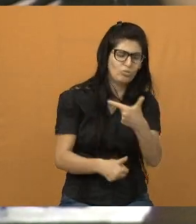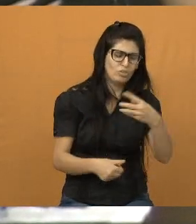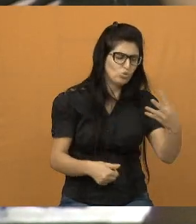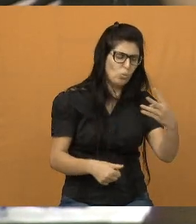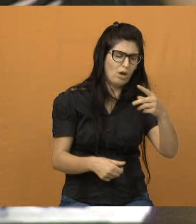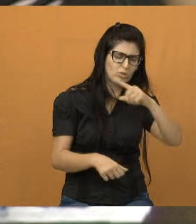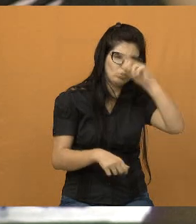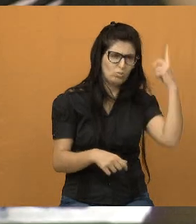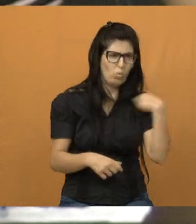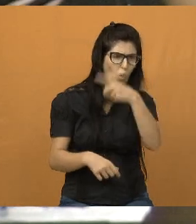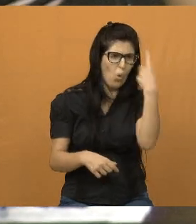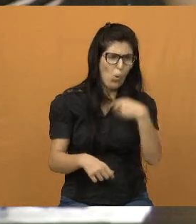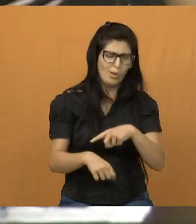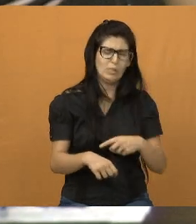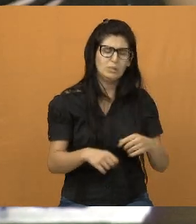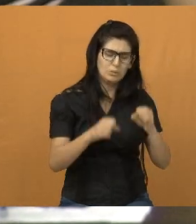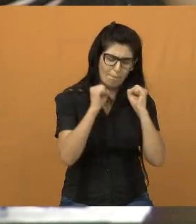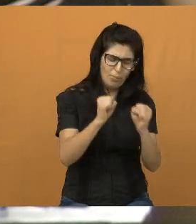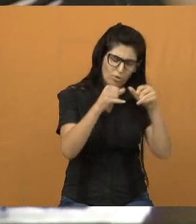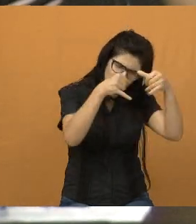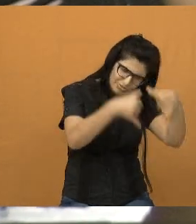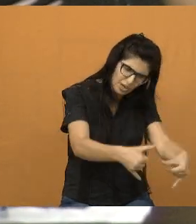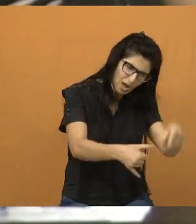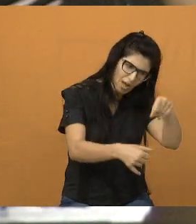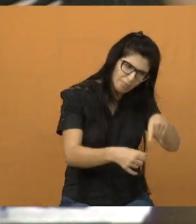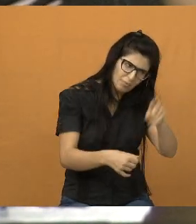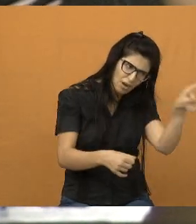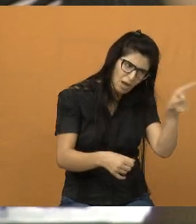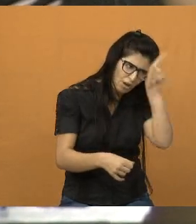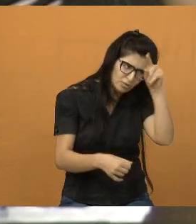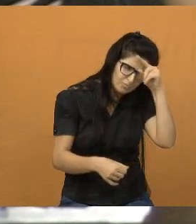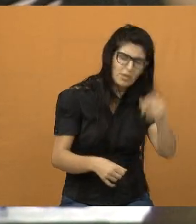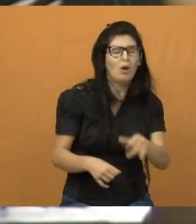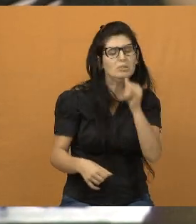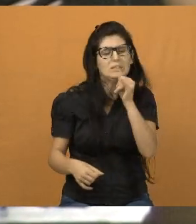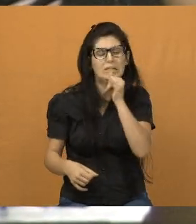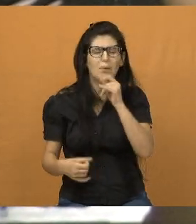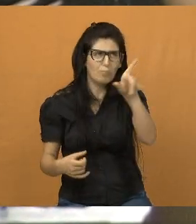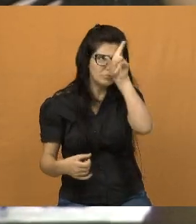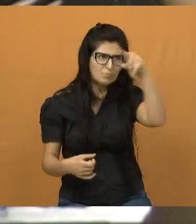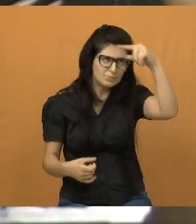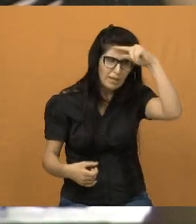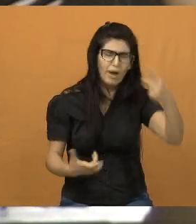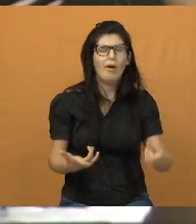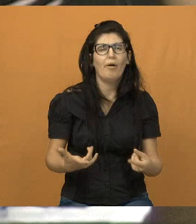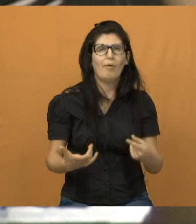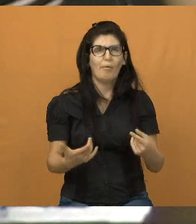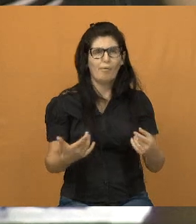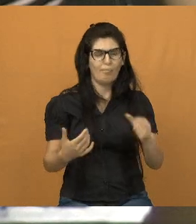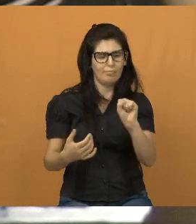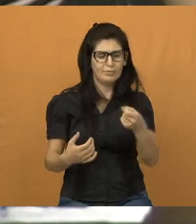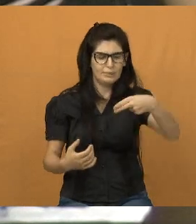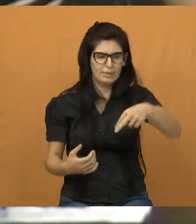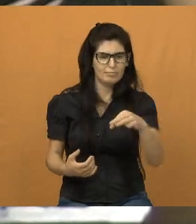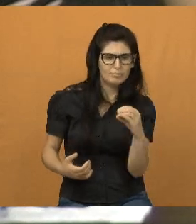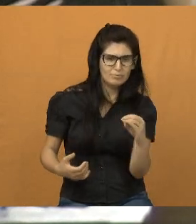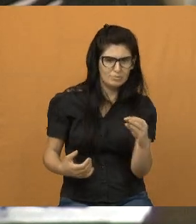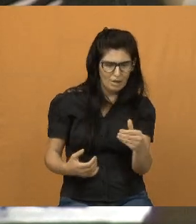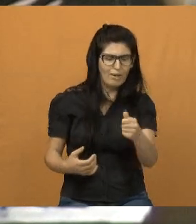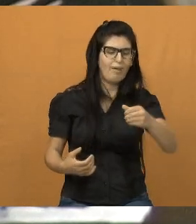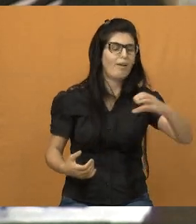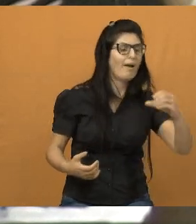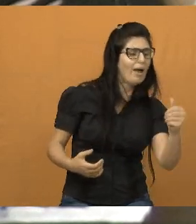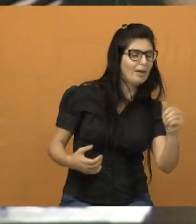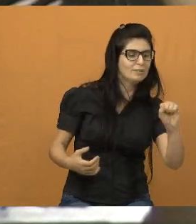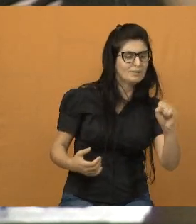horas que ele pode ficar. Segundo lugar, né, porque quando eu estava na Santa Casa, você tinha assim 24 horas para ficar embaixo, subia. Só